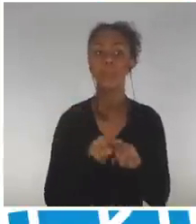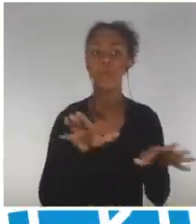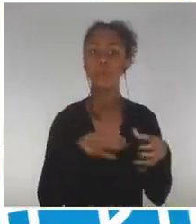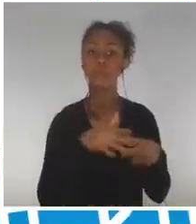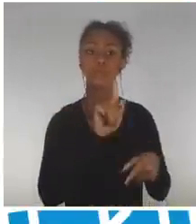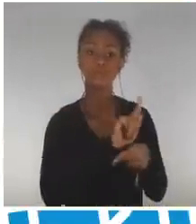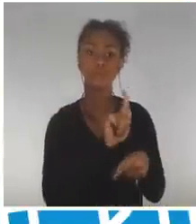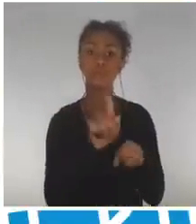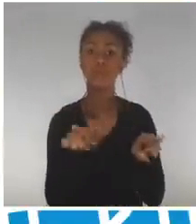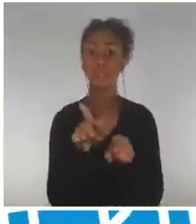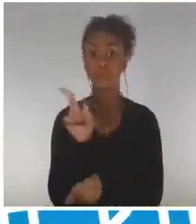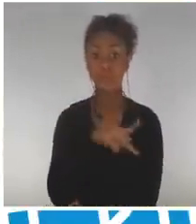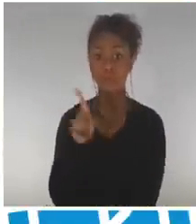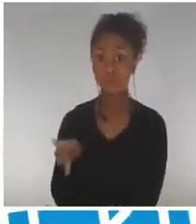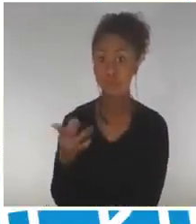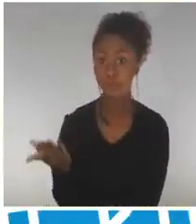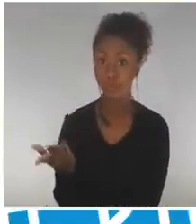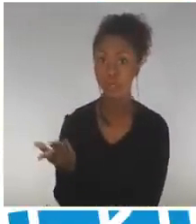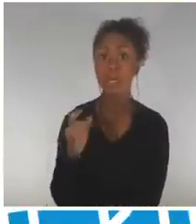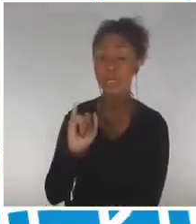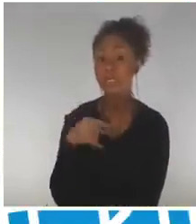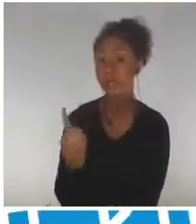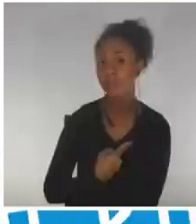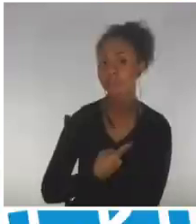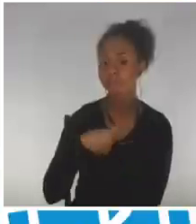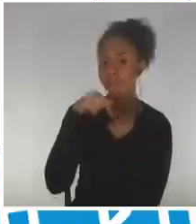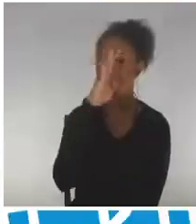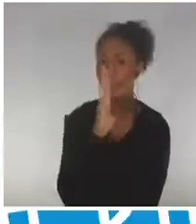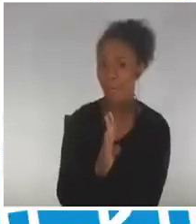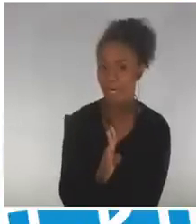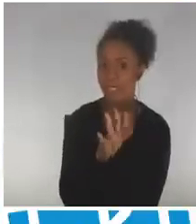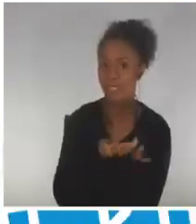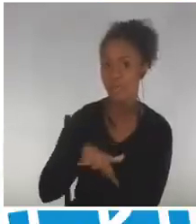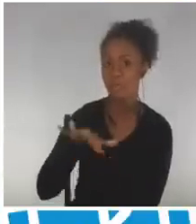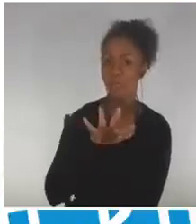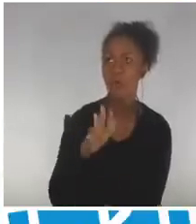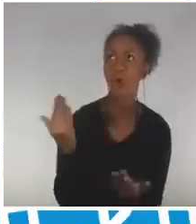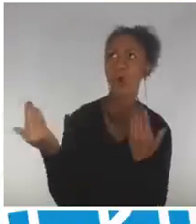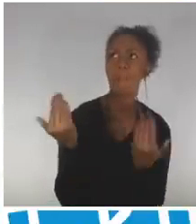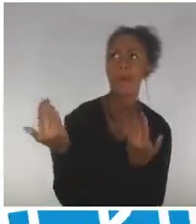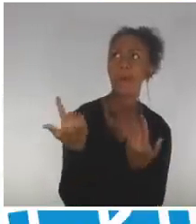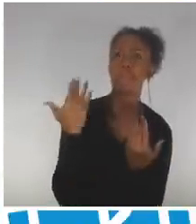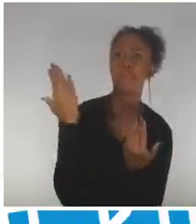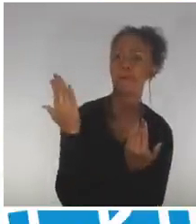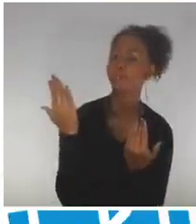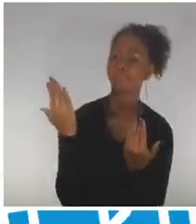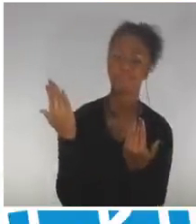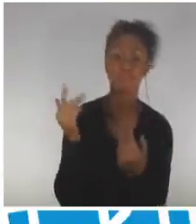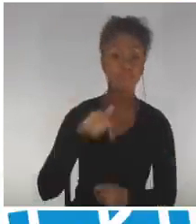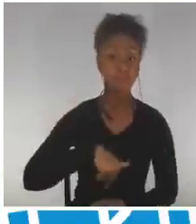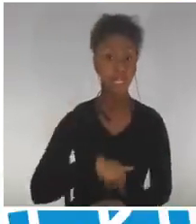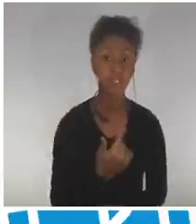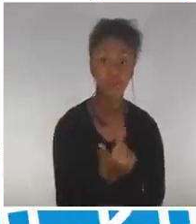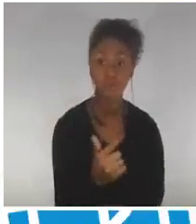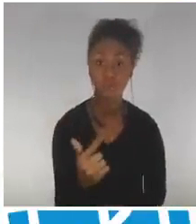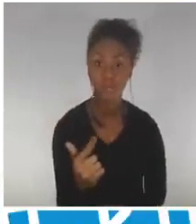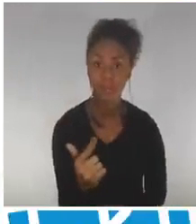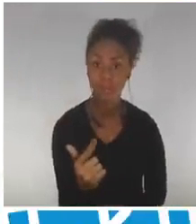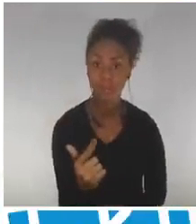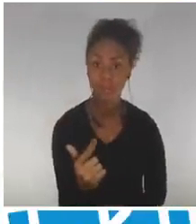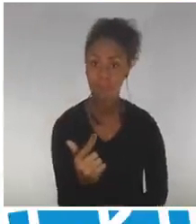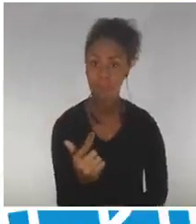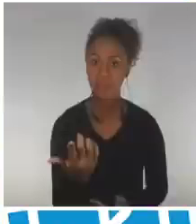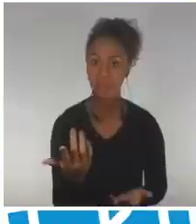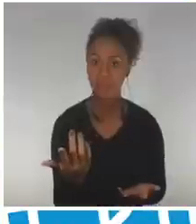nosso país, né, diferentemente de outros países, nós não tivemos nenhuma política maior, né, que chegasse de